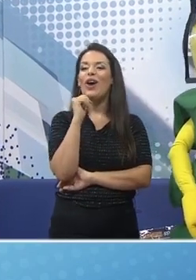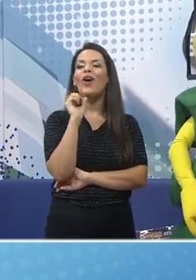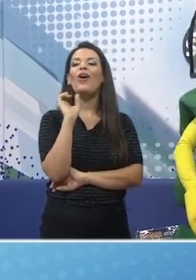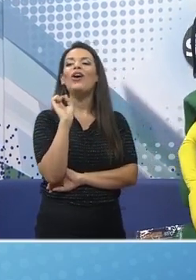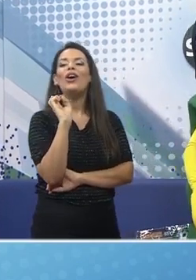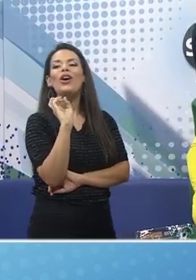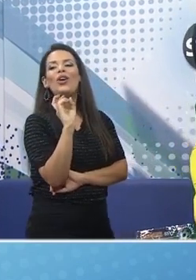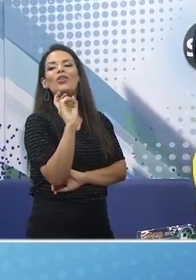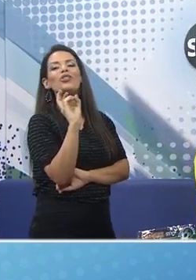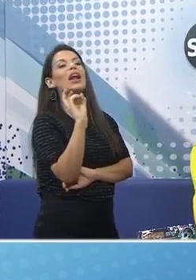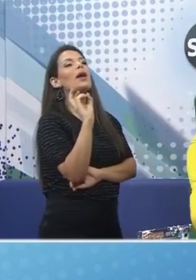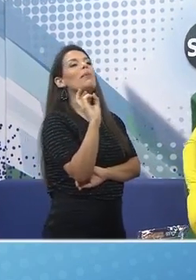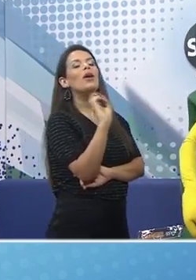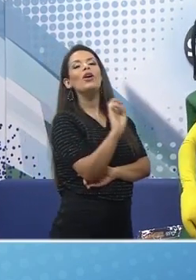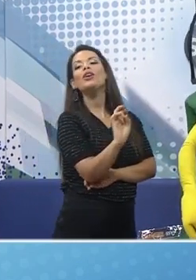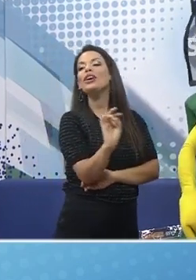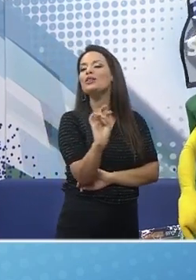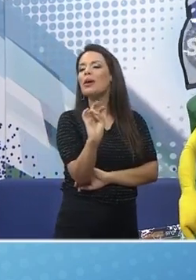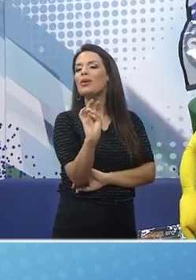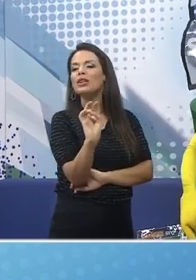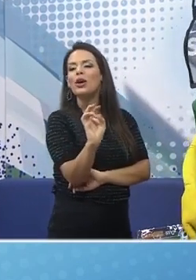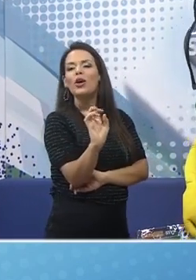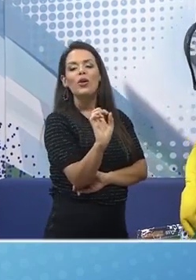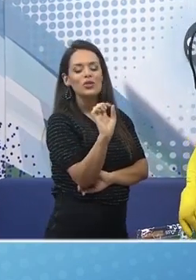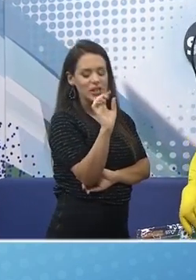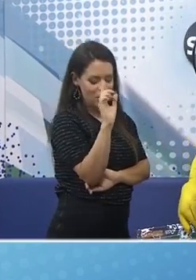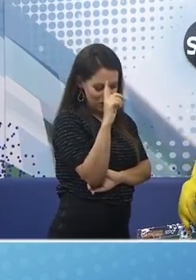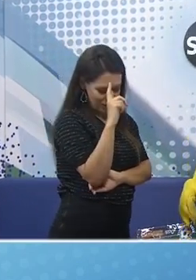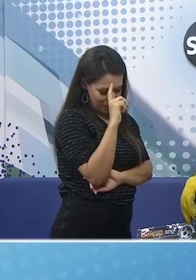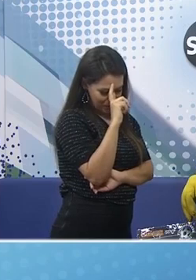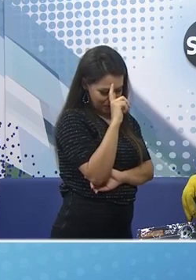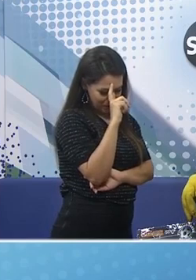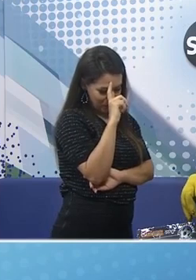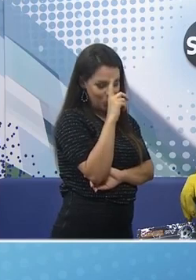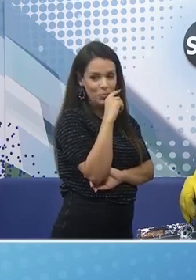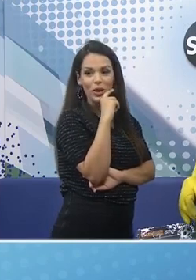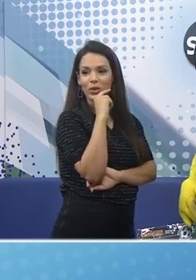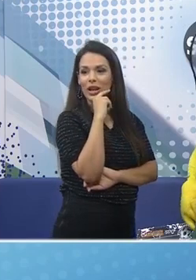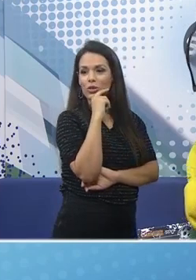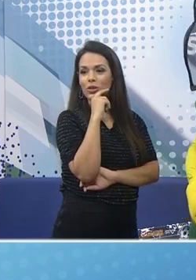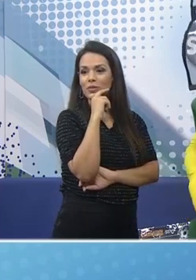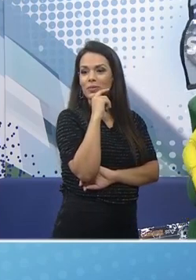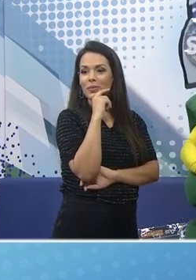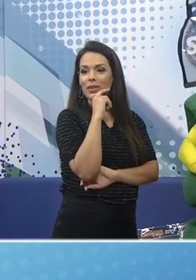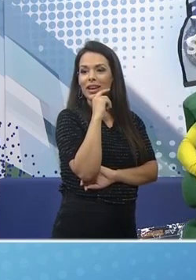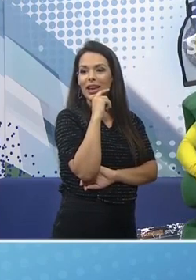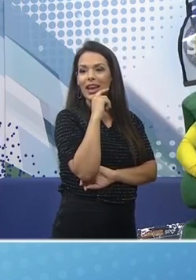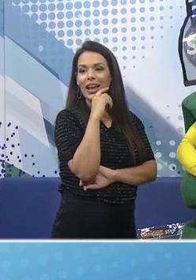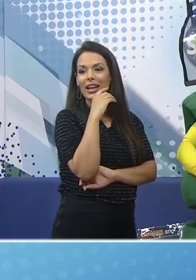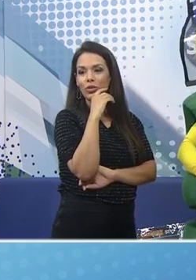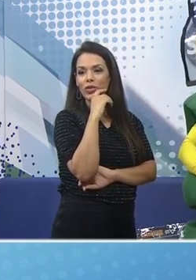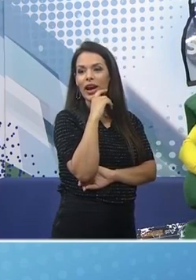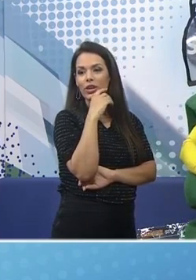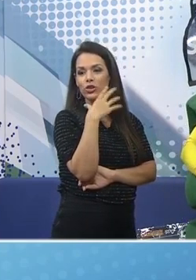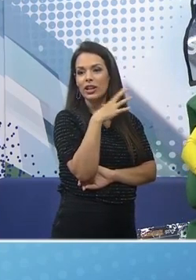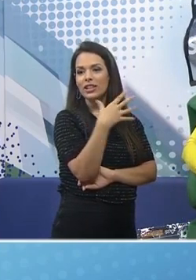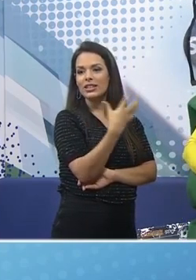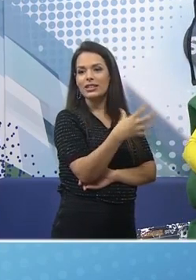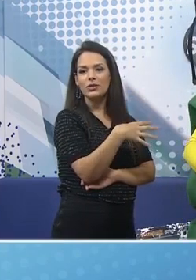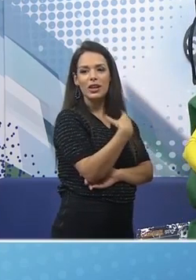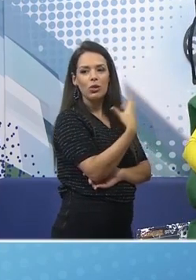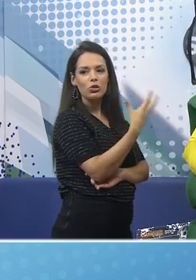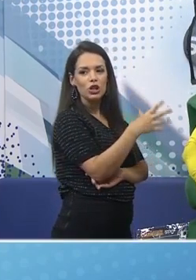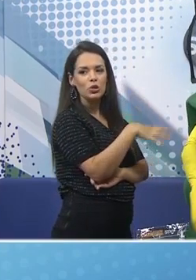Tá perdidinho aí. Eu quero saber uma coisa. Ô, Centavinho, tô com medo da resposta. É, ele não fala, a gente